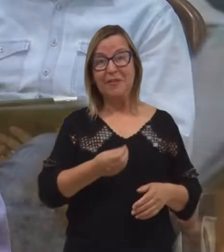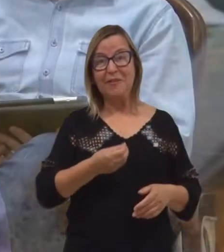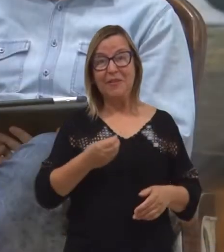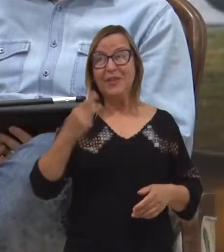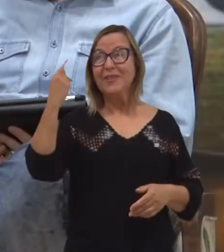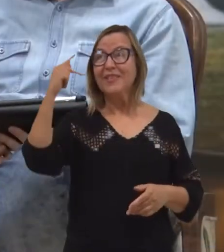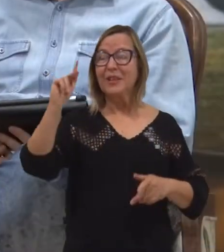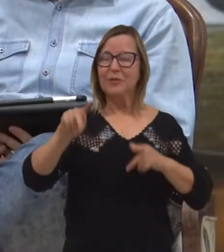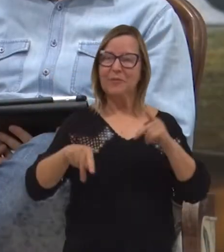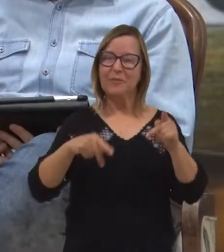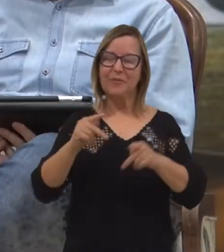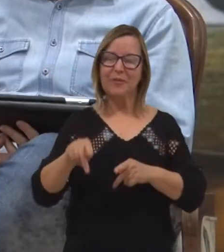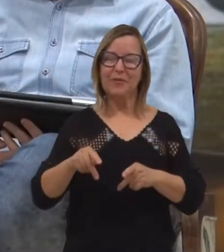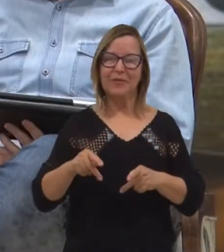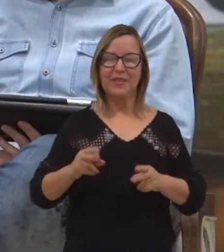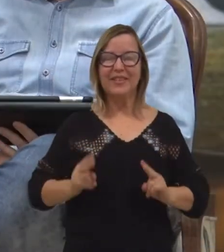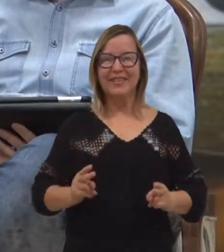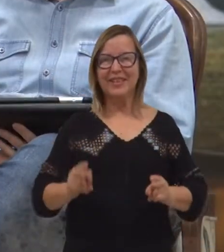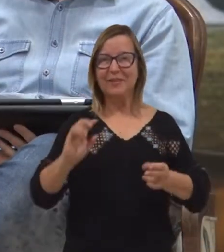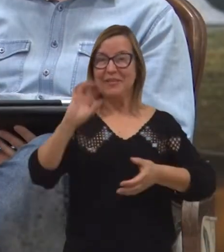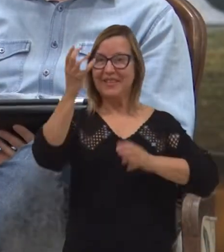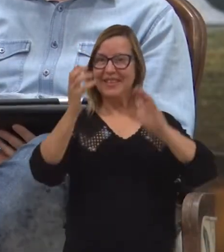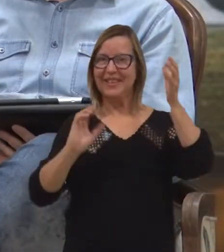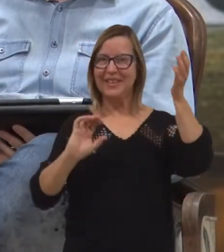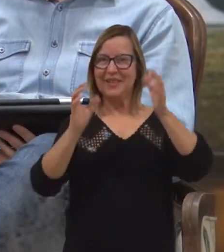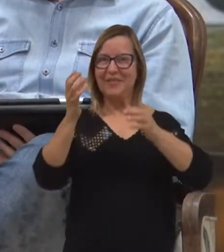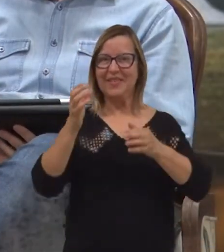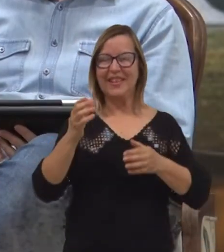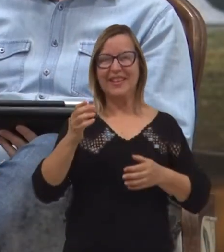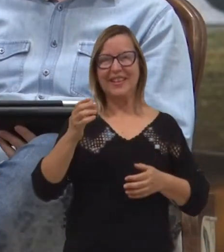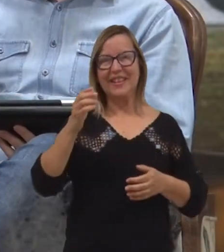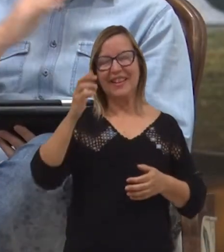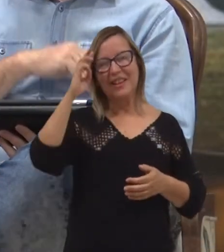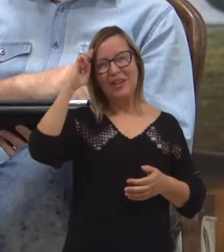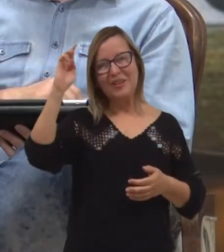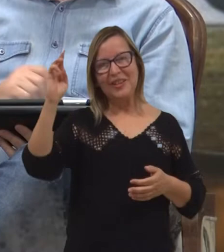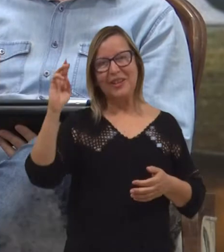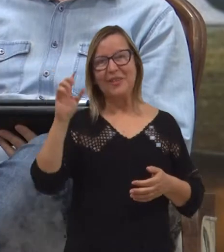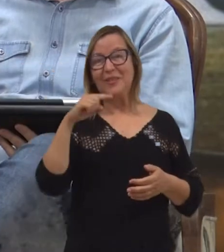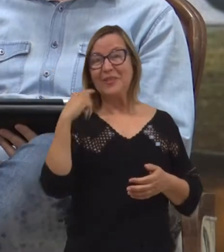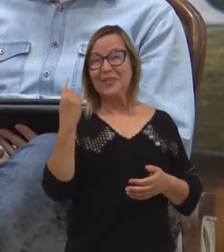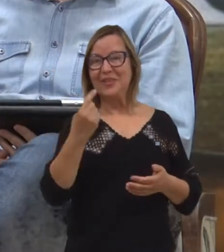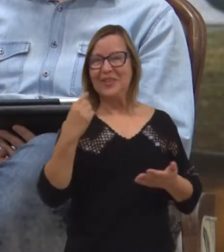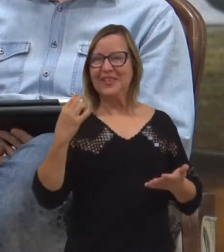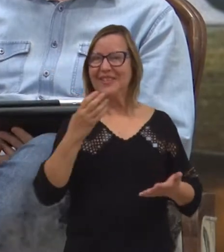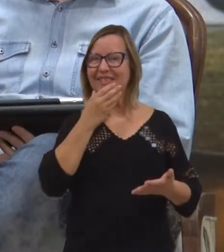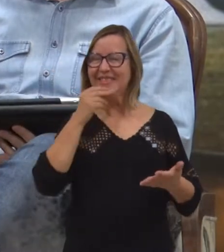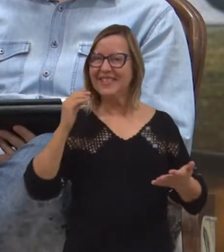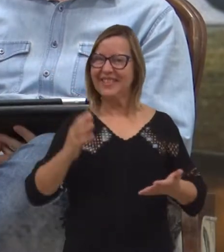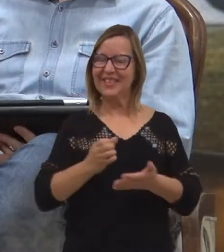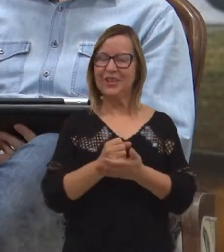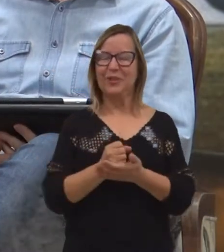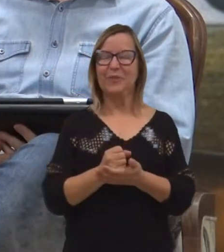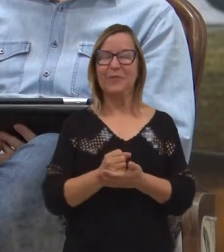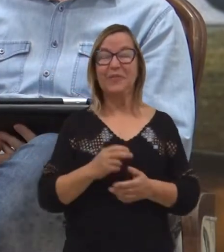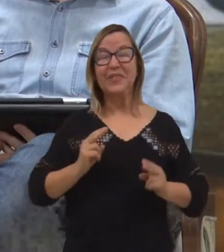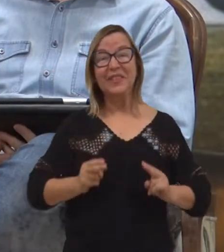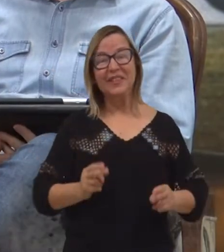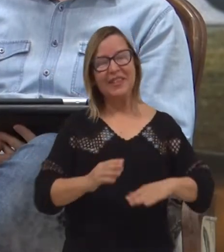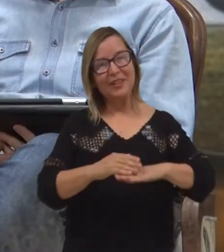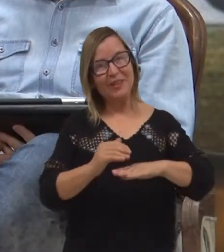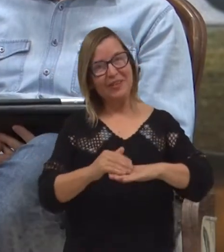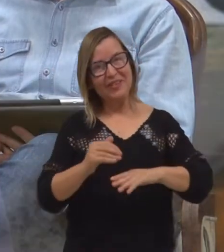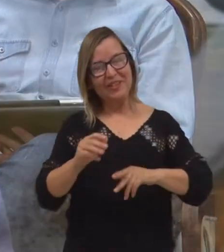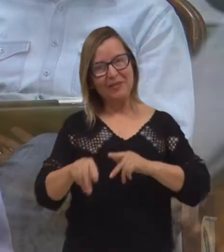de celebrar aquele que é o autor da salvação, não é? Sim. Então ele continua chamando o